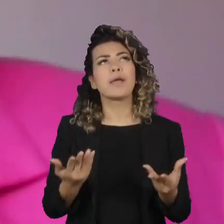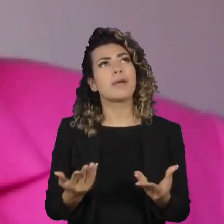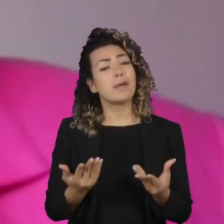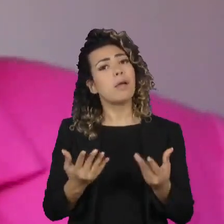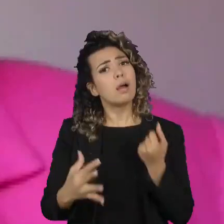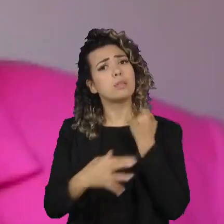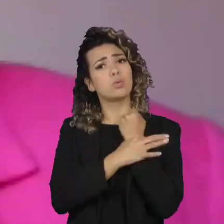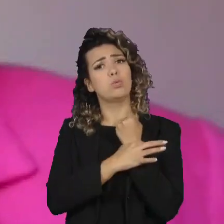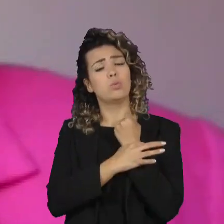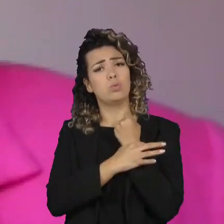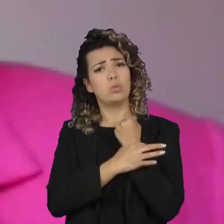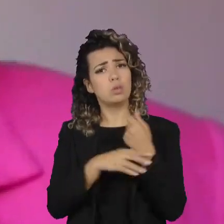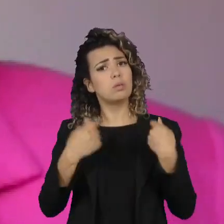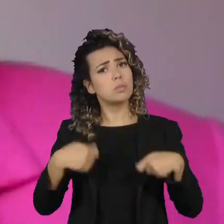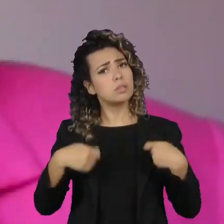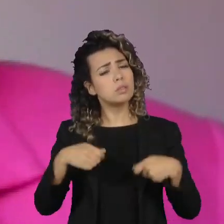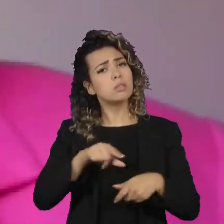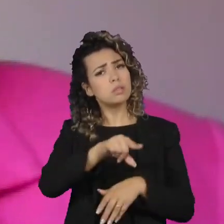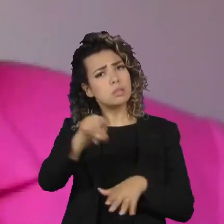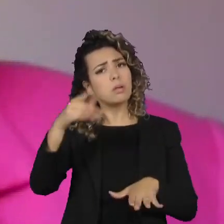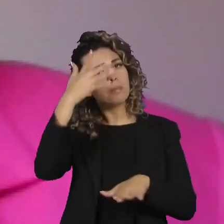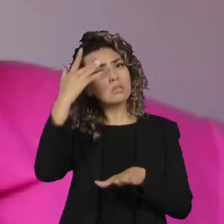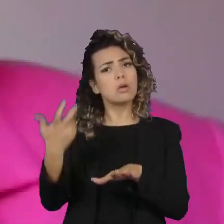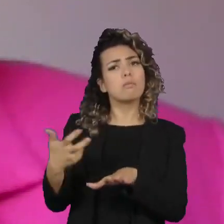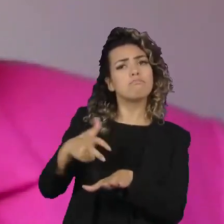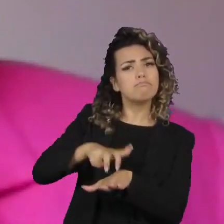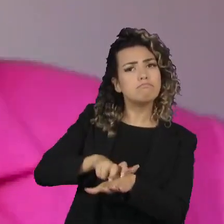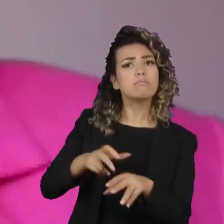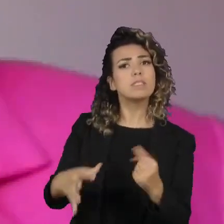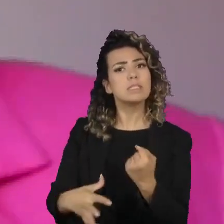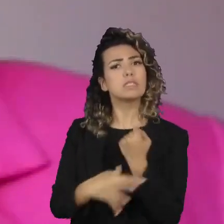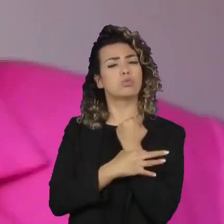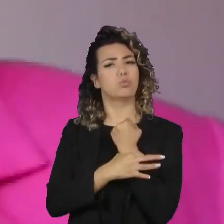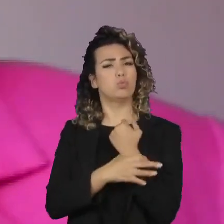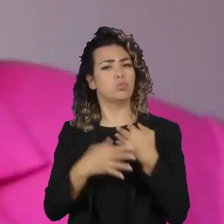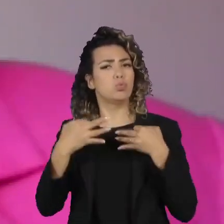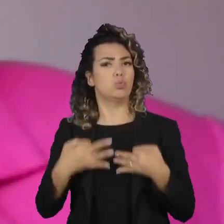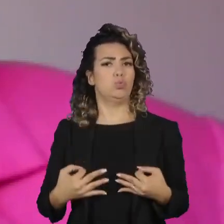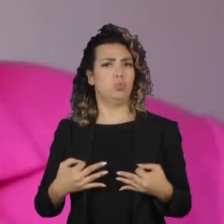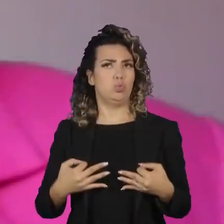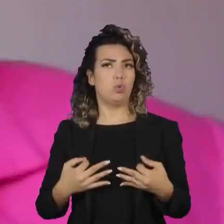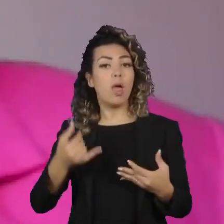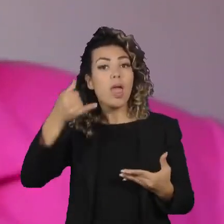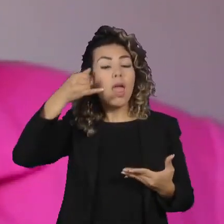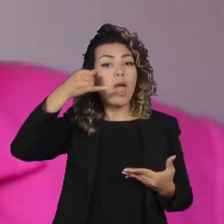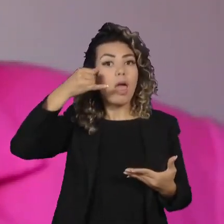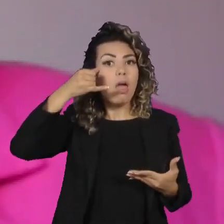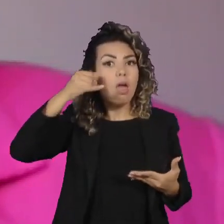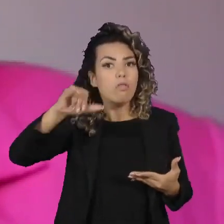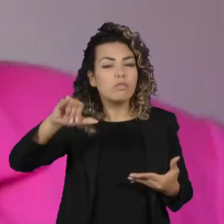garantir a segurança dos usuários nos transportes de aplicativo, para apurar eventual